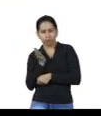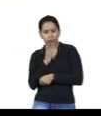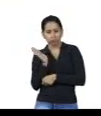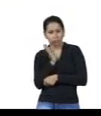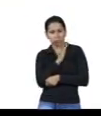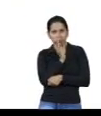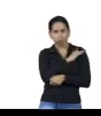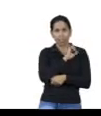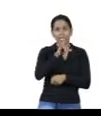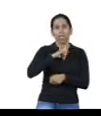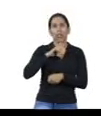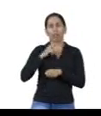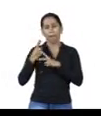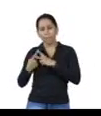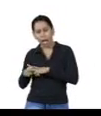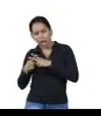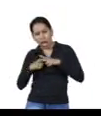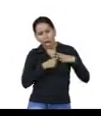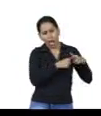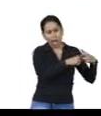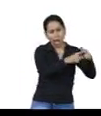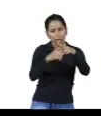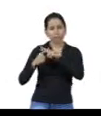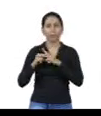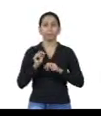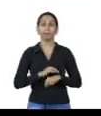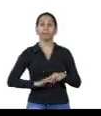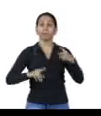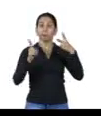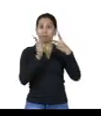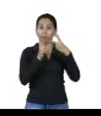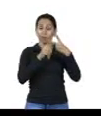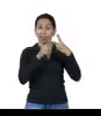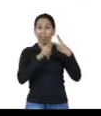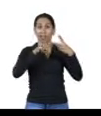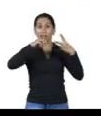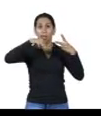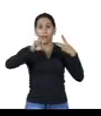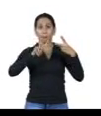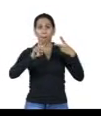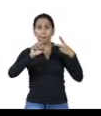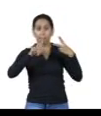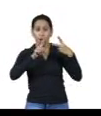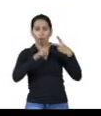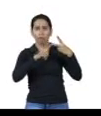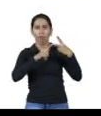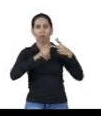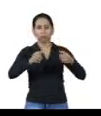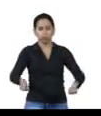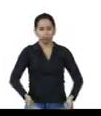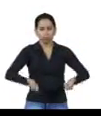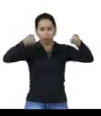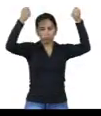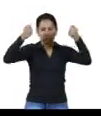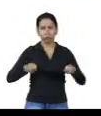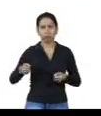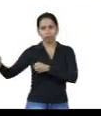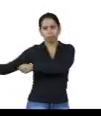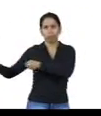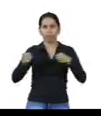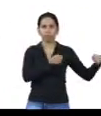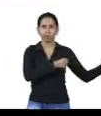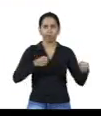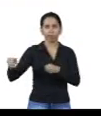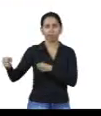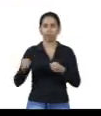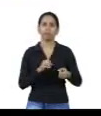ferramentas específicas. Já a proteção móvel é aquela que pode ser aberta sem o uso de ferramentas. Geralmente, fica ligada à